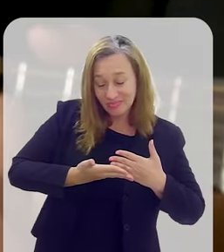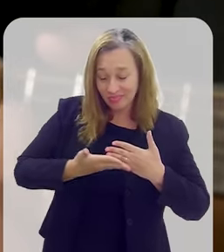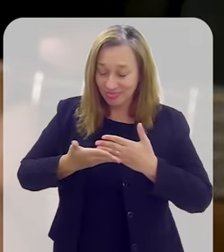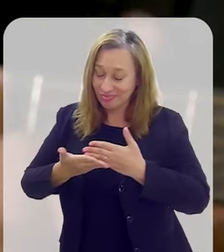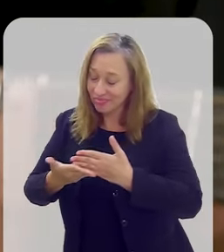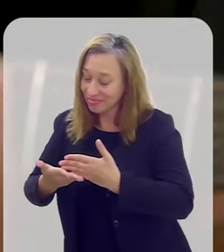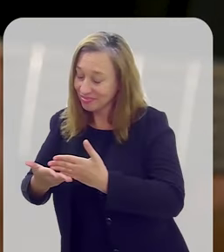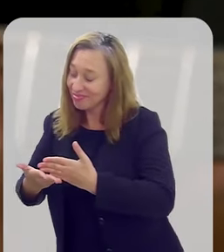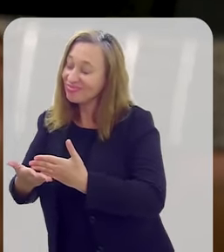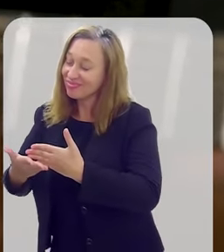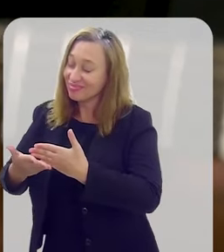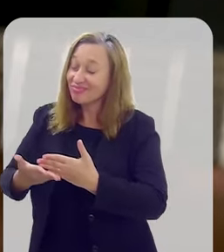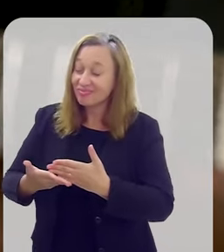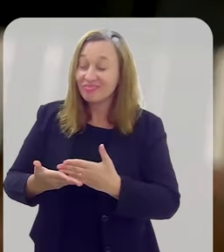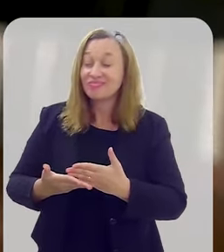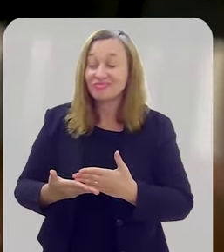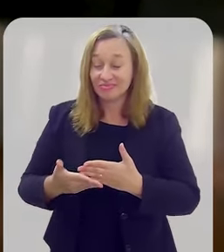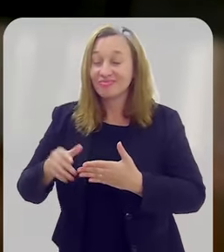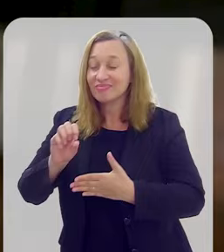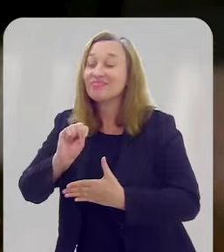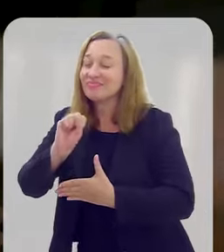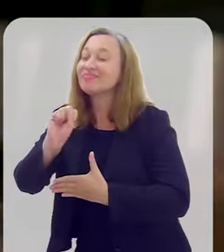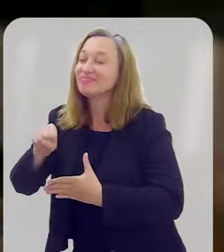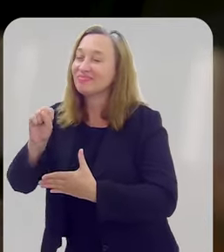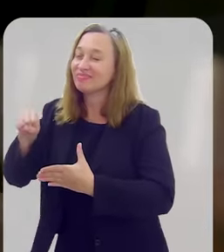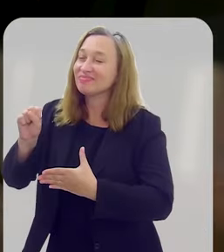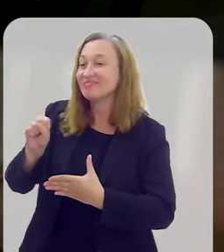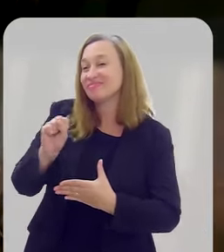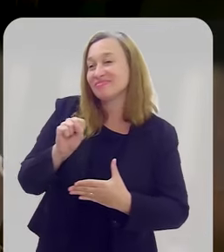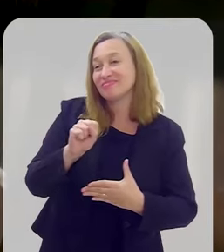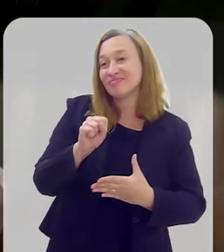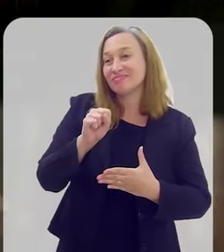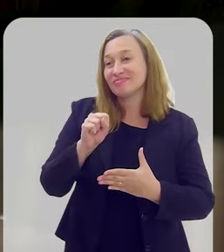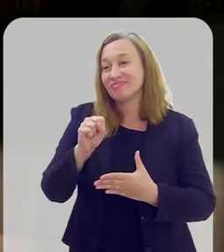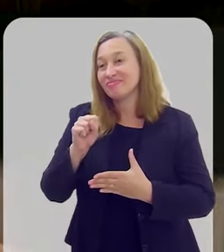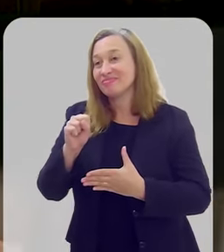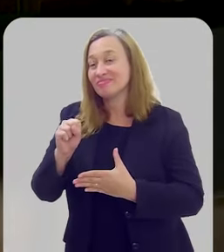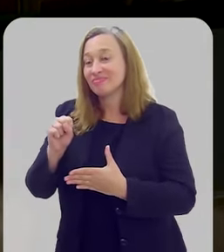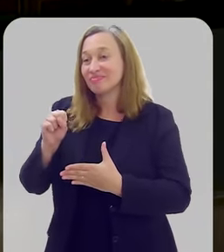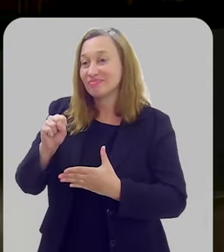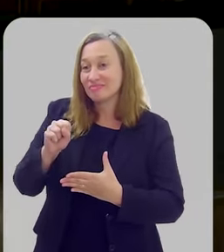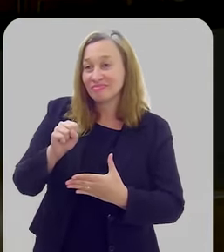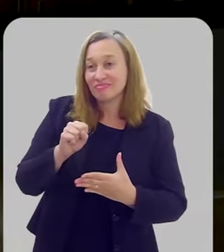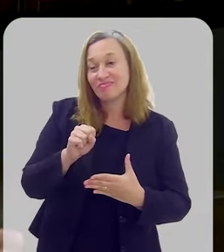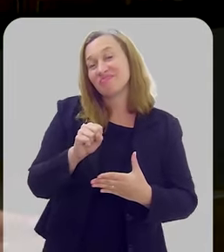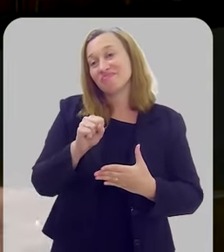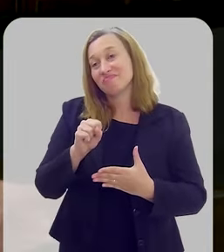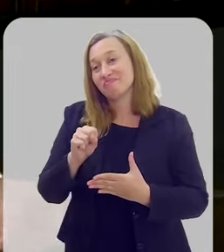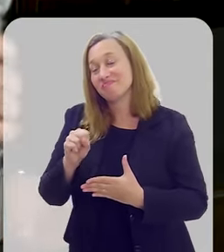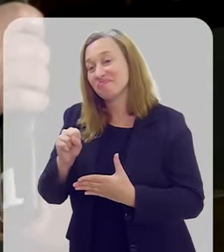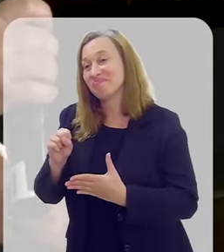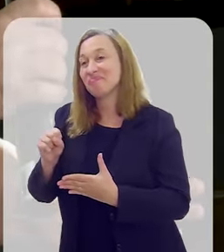mão mas estou dizer que sim para escapar guarda